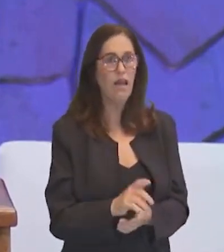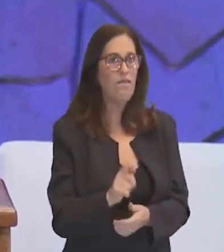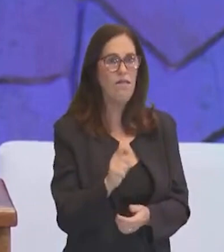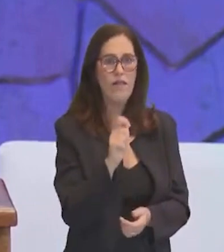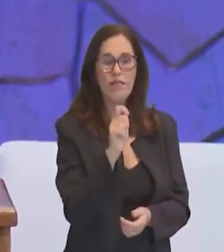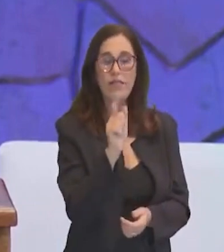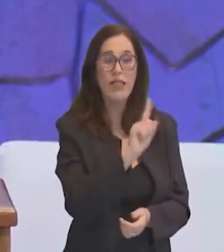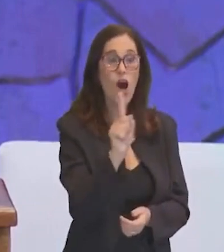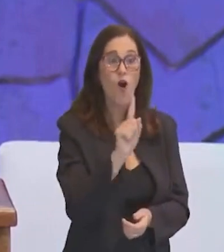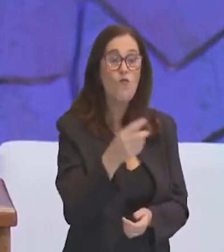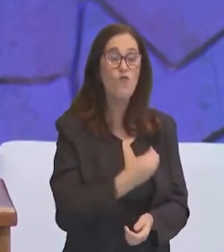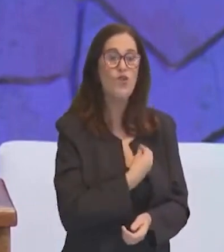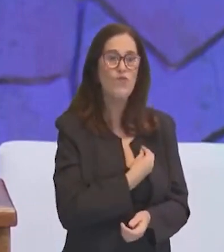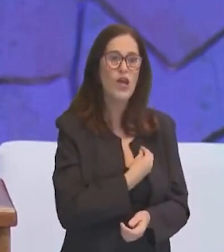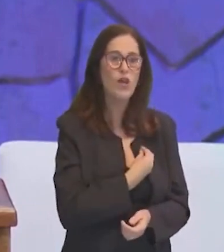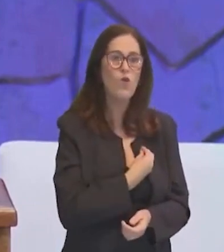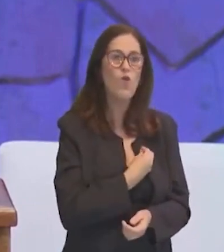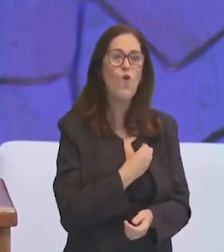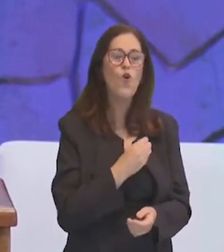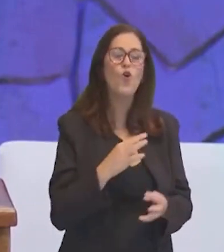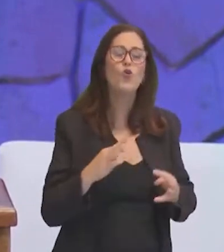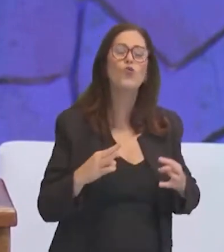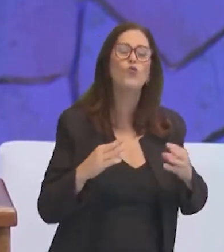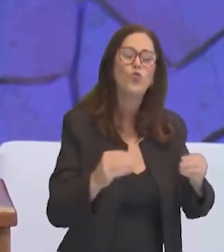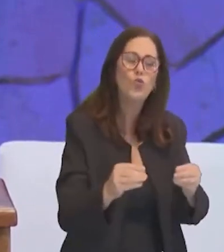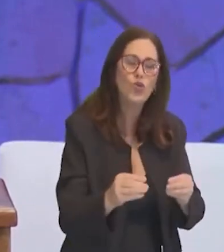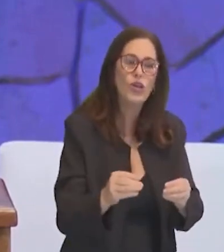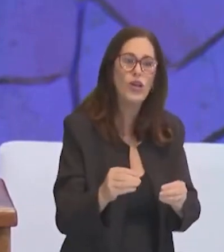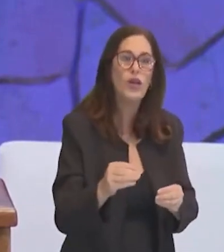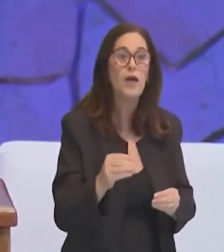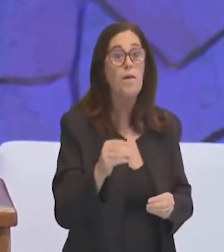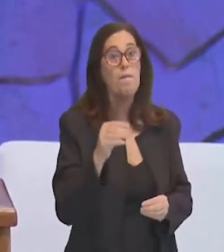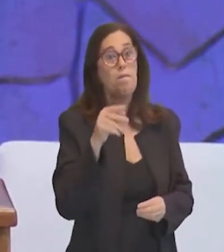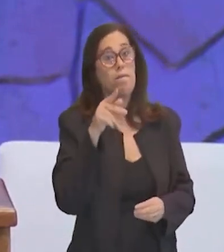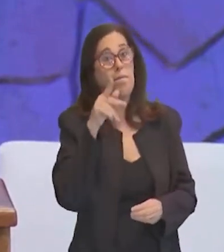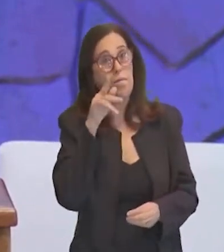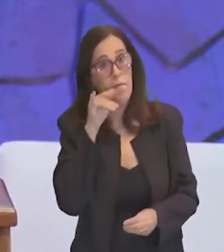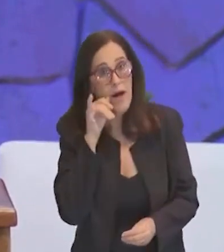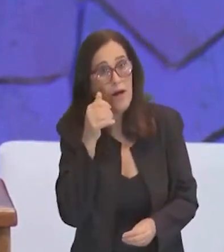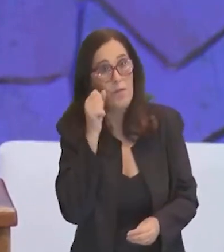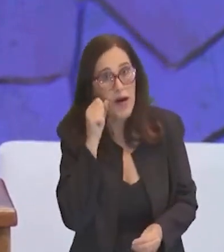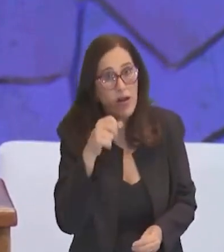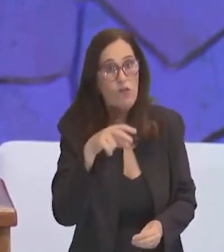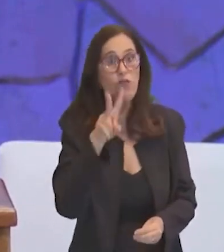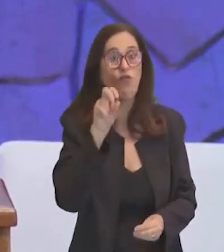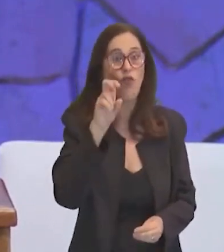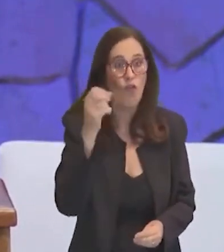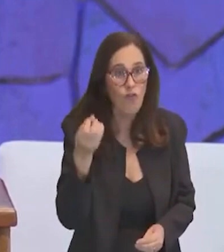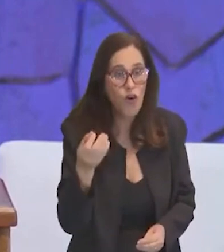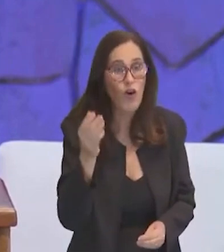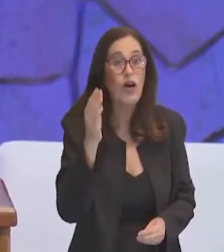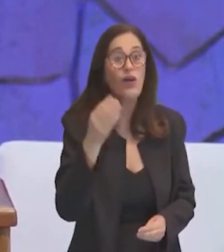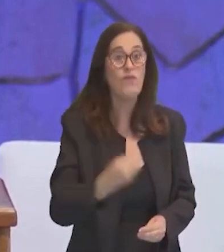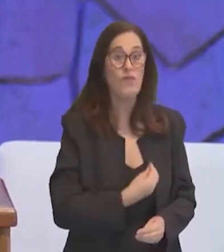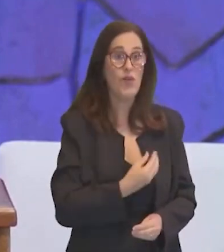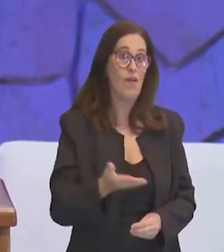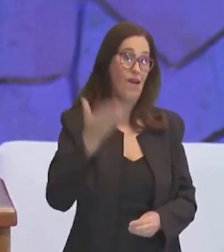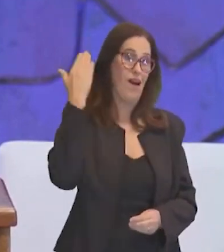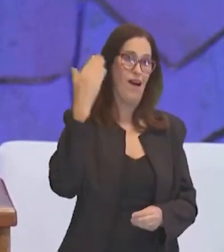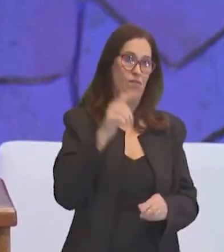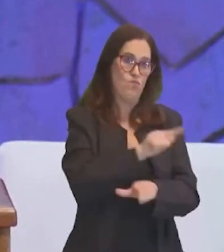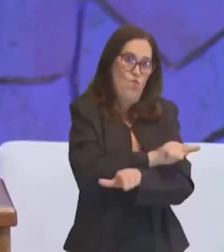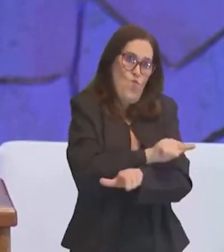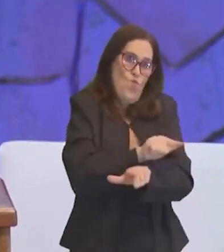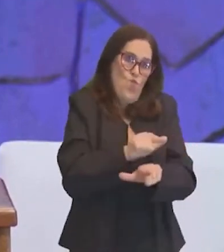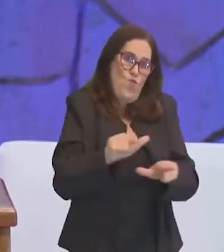que os pais ou os avós viveram no Egito. A libertação do povo de Deus do Egito foi